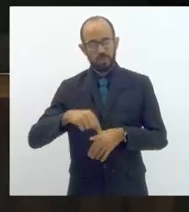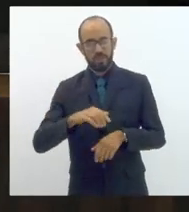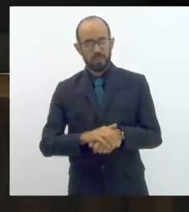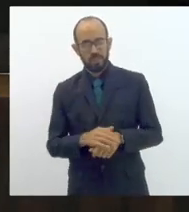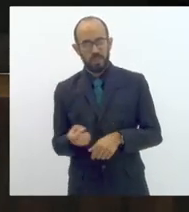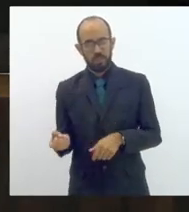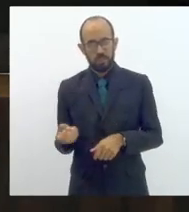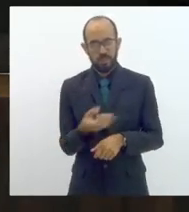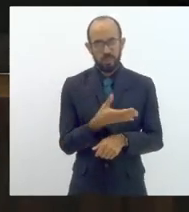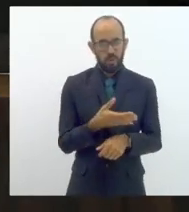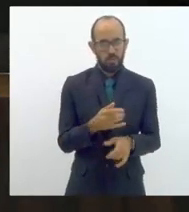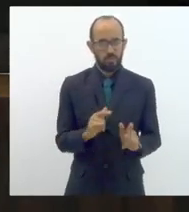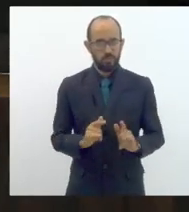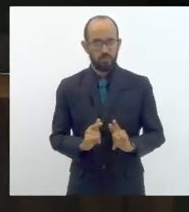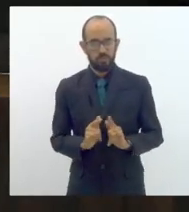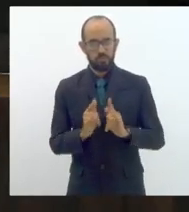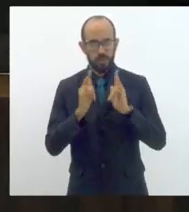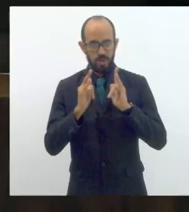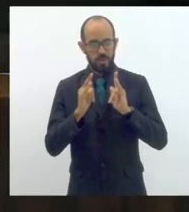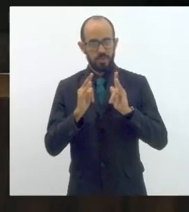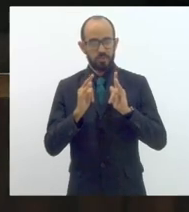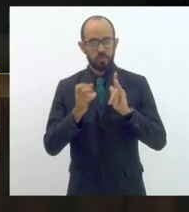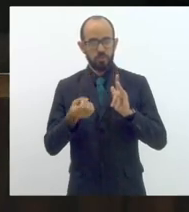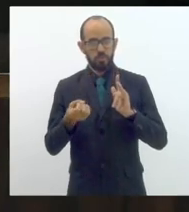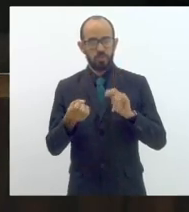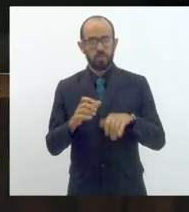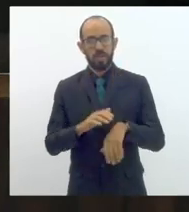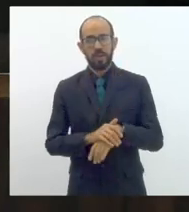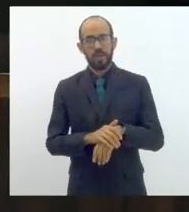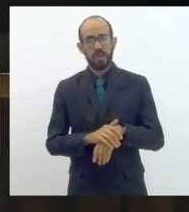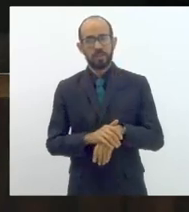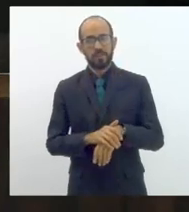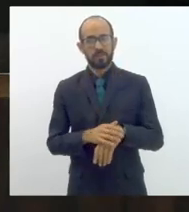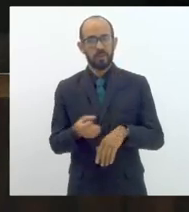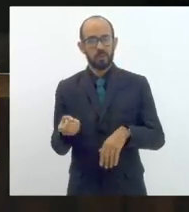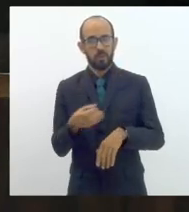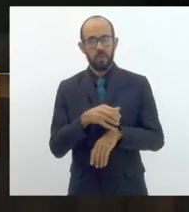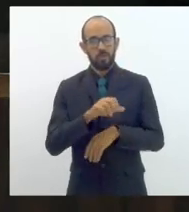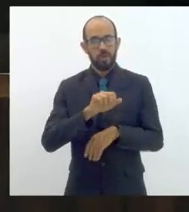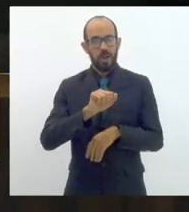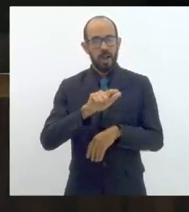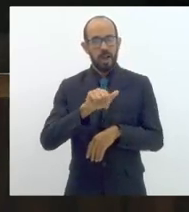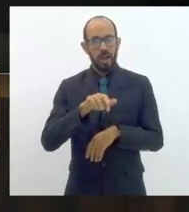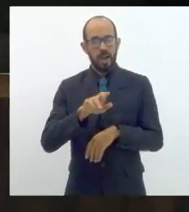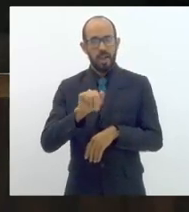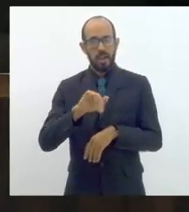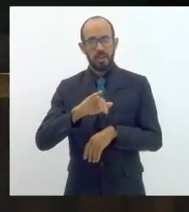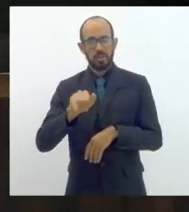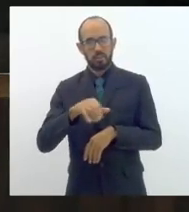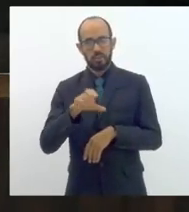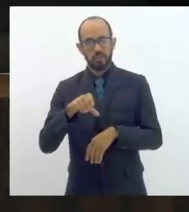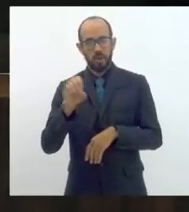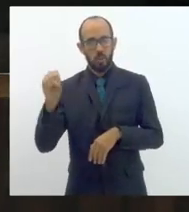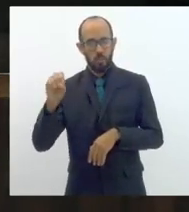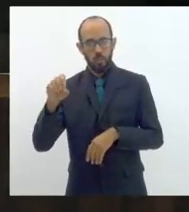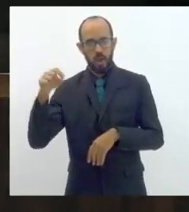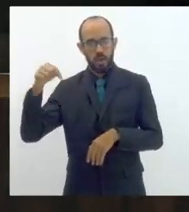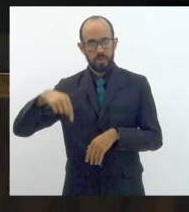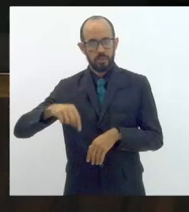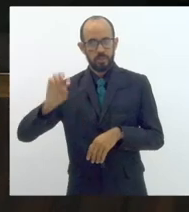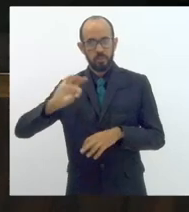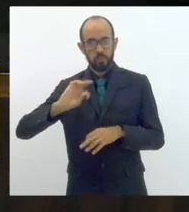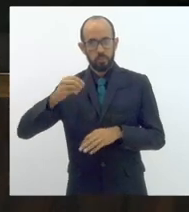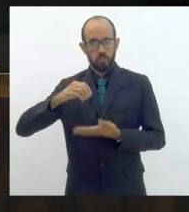nova casa, na nossa nova sede. Esse é o novo Alerjão, Aqui está sediado todos os